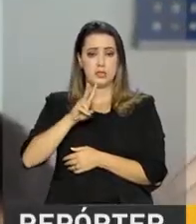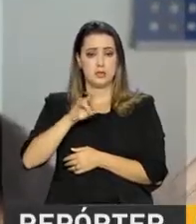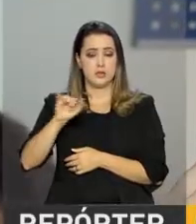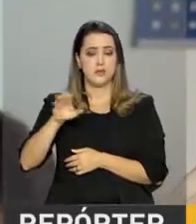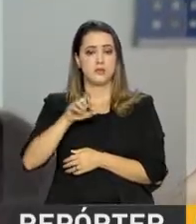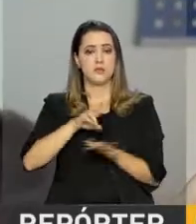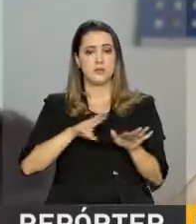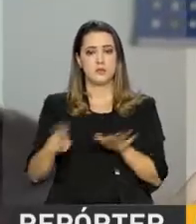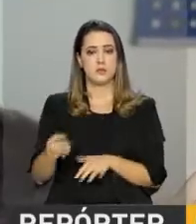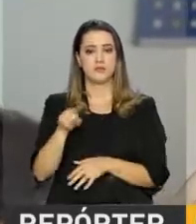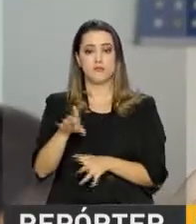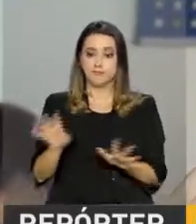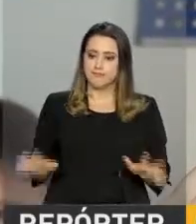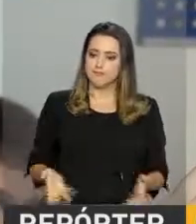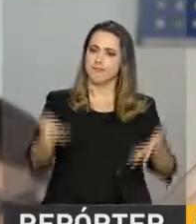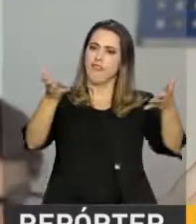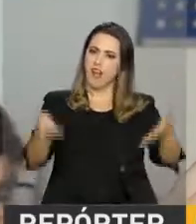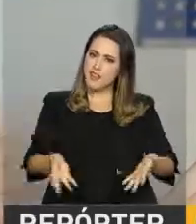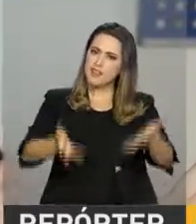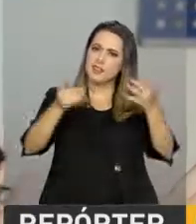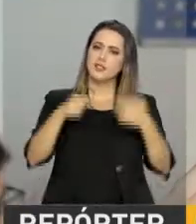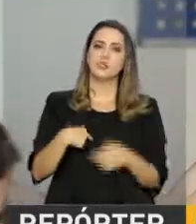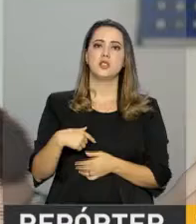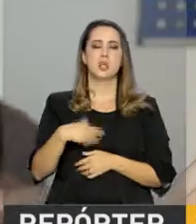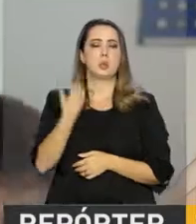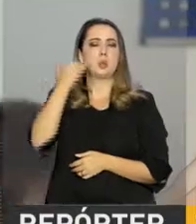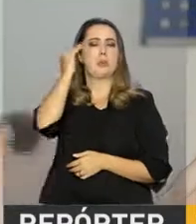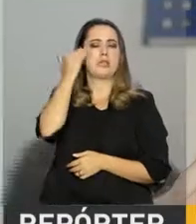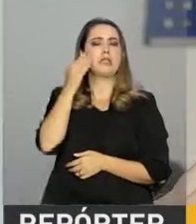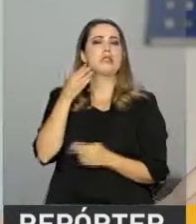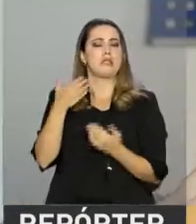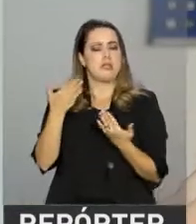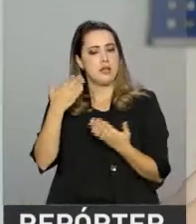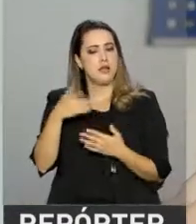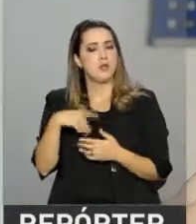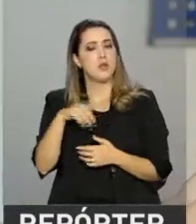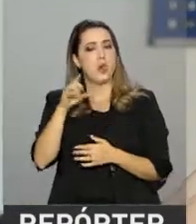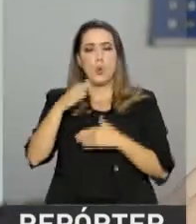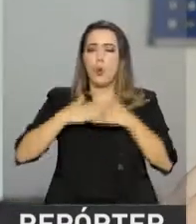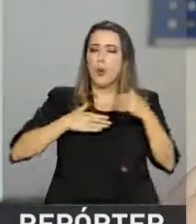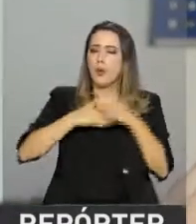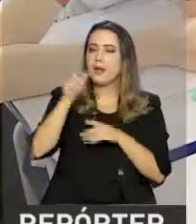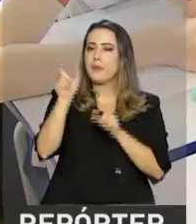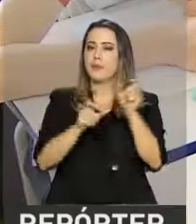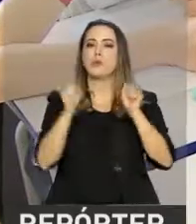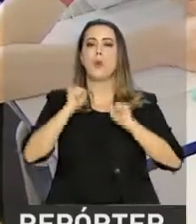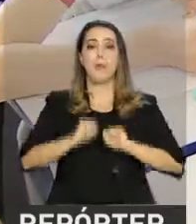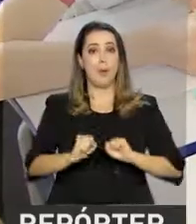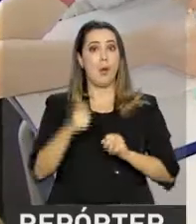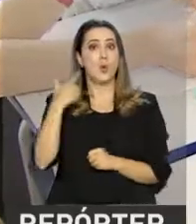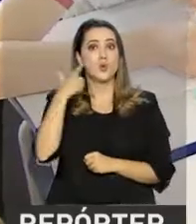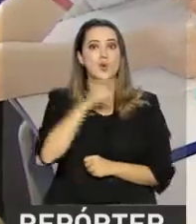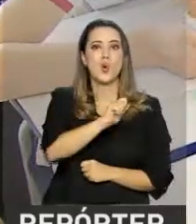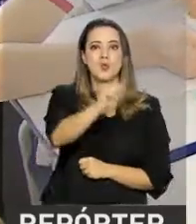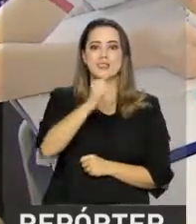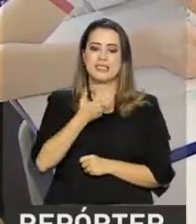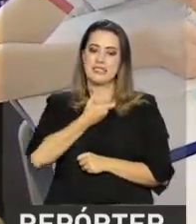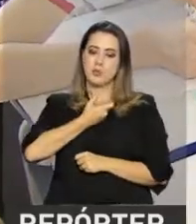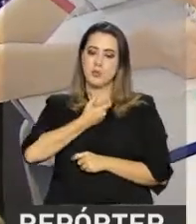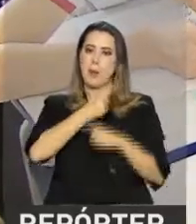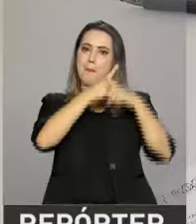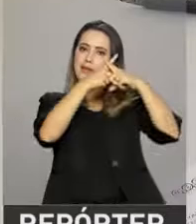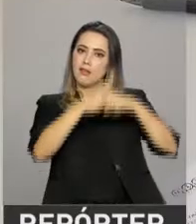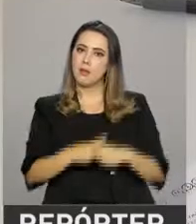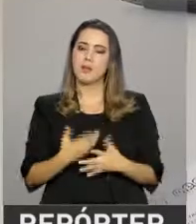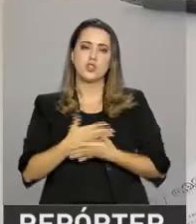eles percebem que não é coisa pra nem de que não é um outro aluno que consegue qualquer um deles pode conseguir pode ser se sai bem a temática